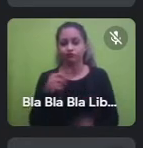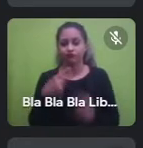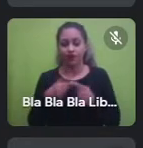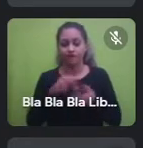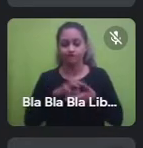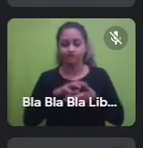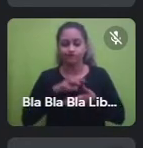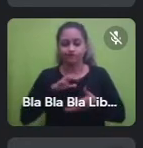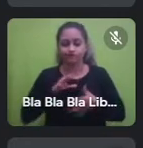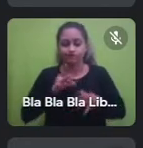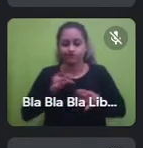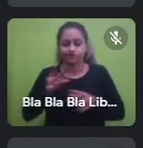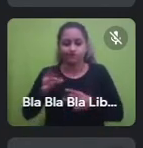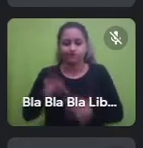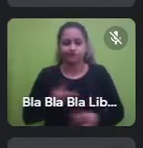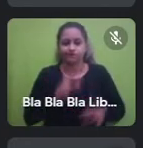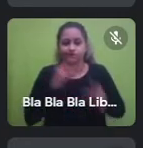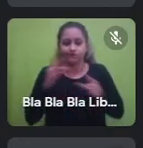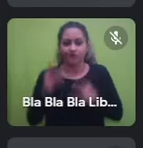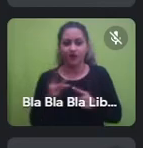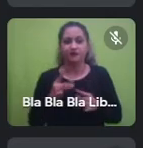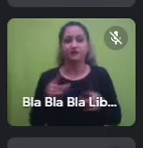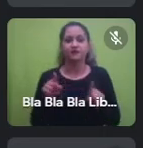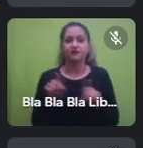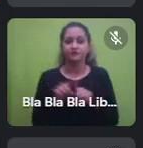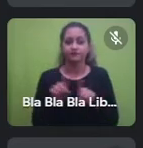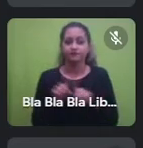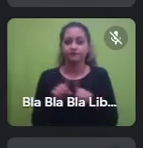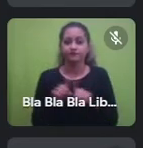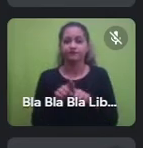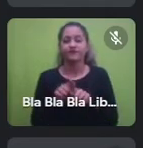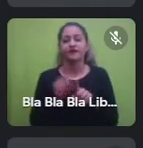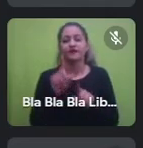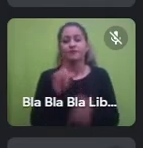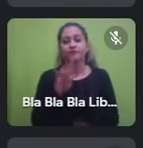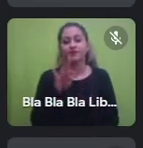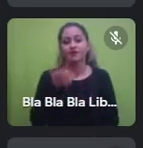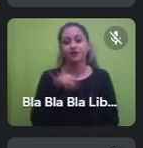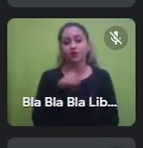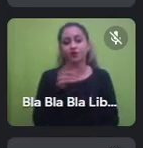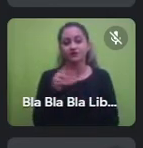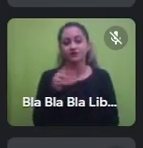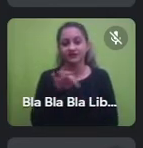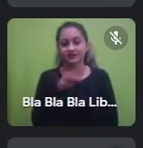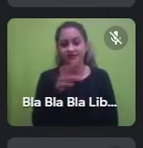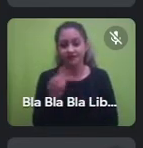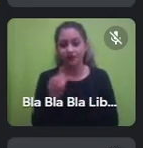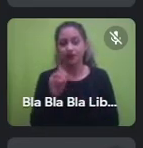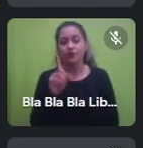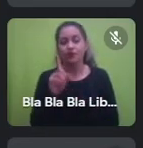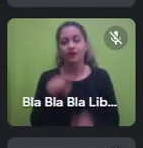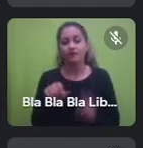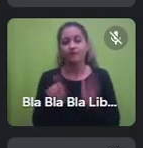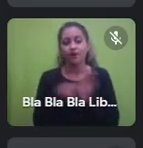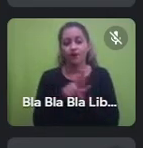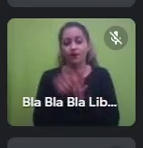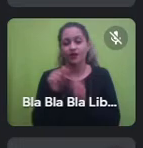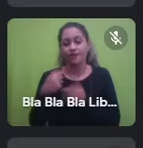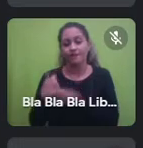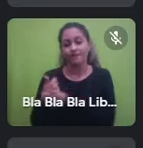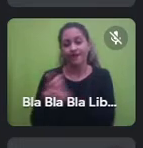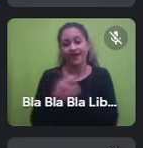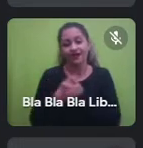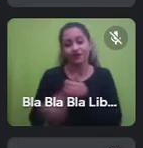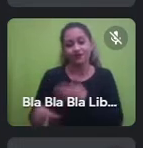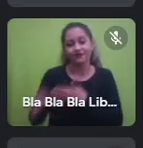conceito de bioconcentração, né, quando da água passa pelas brânquias, pelo processo de osmose, né, e